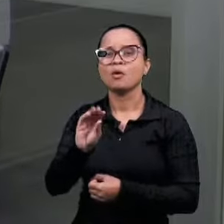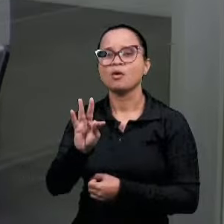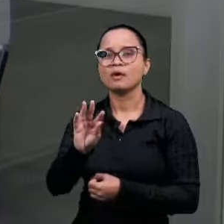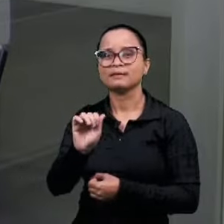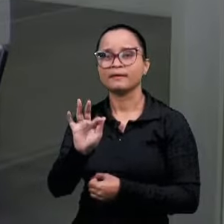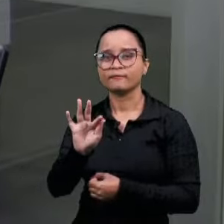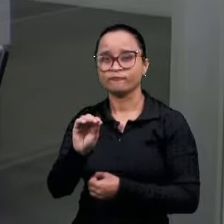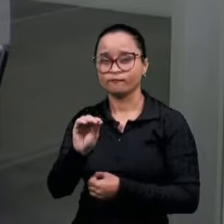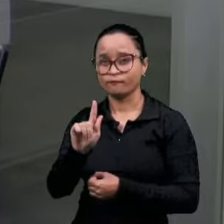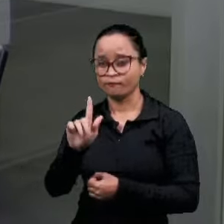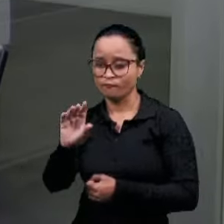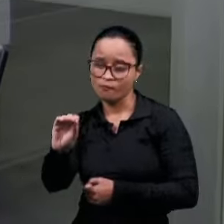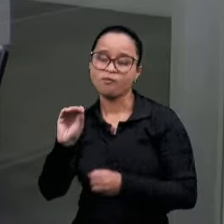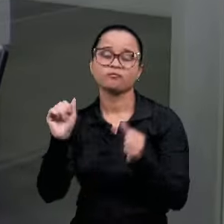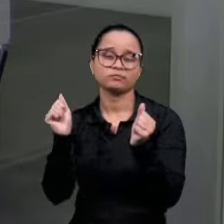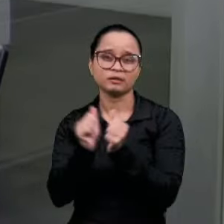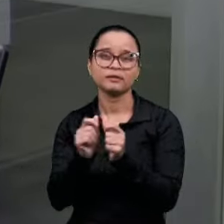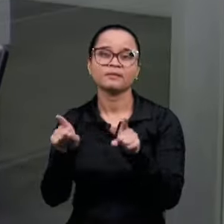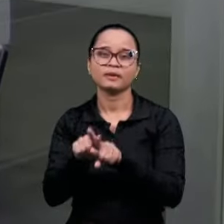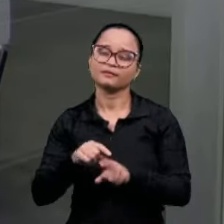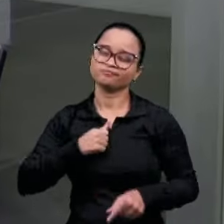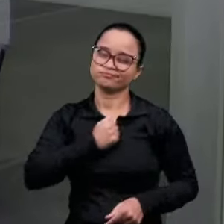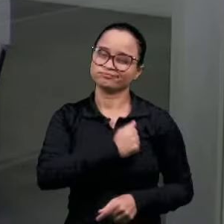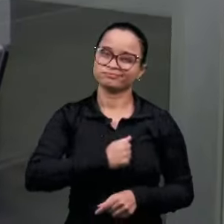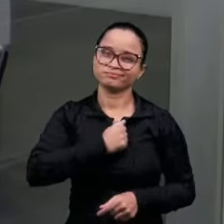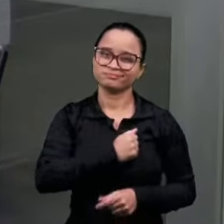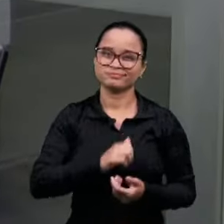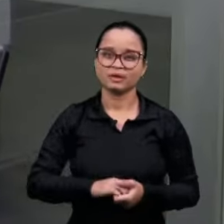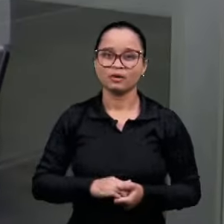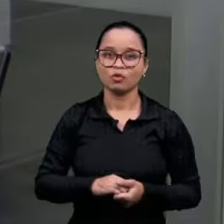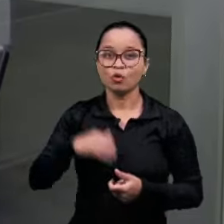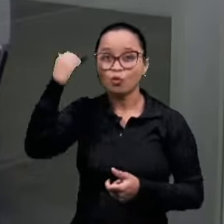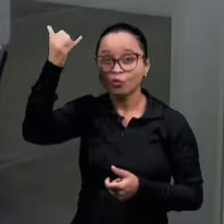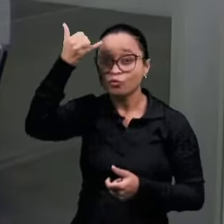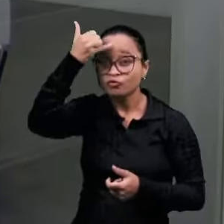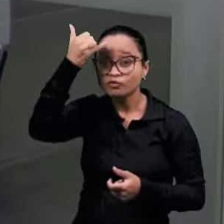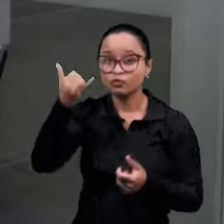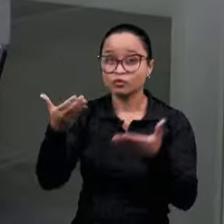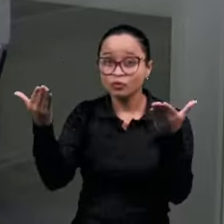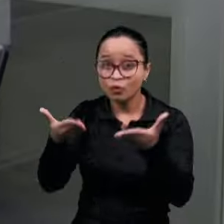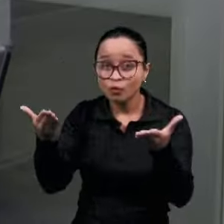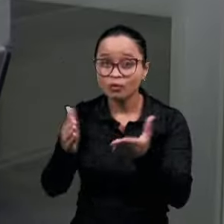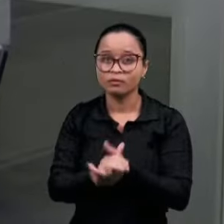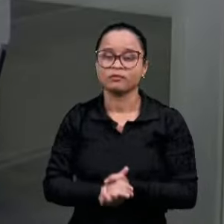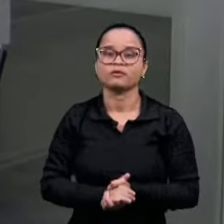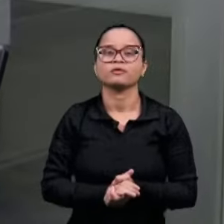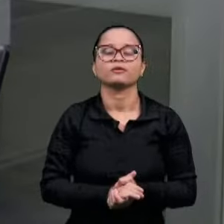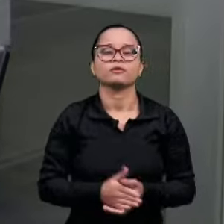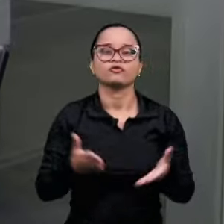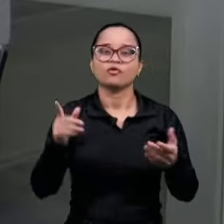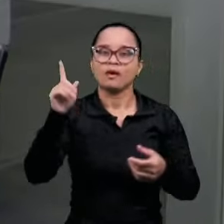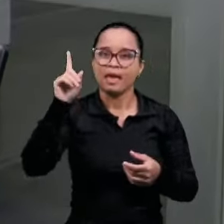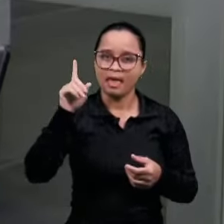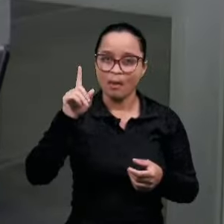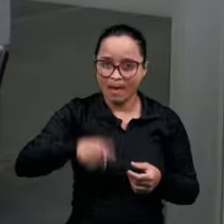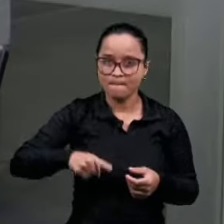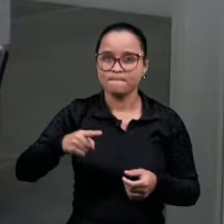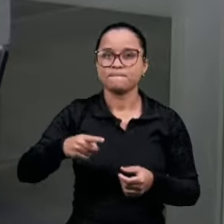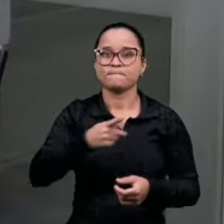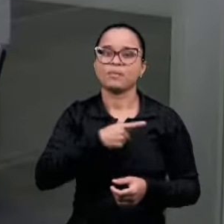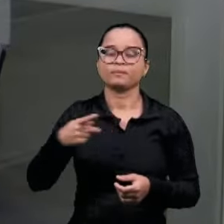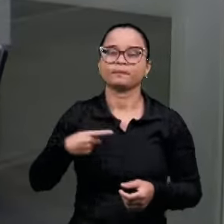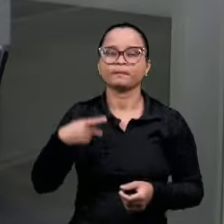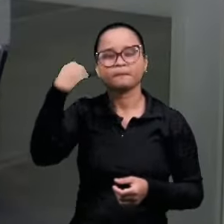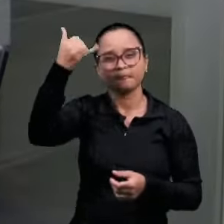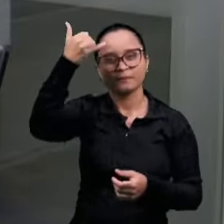ainda. Então, é muito saudoso. Ungido que hoje é pastor Walter Falsi Júnior, ungido